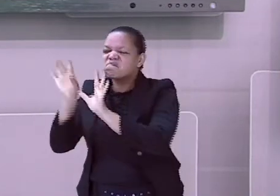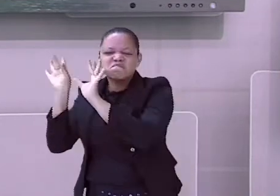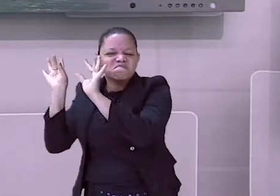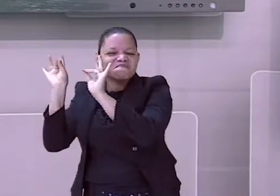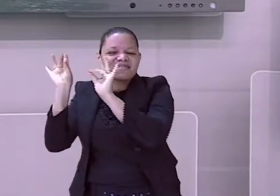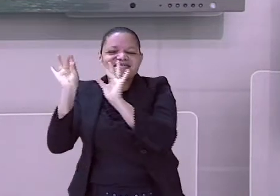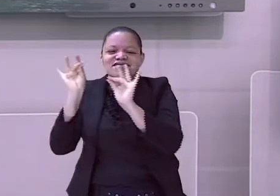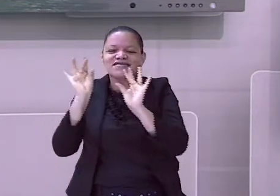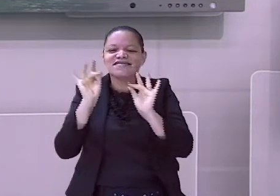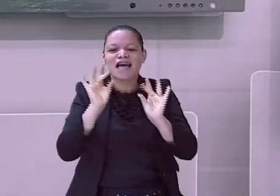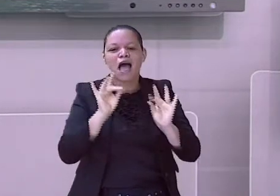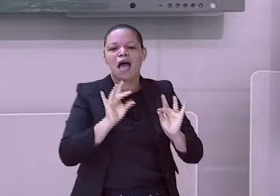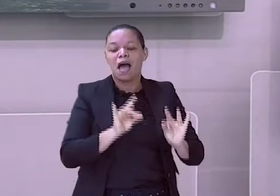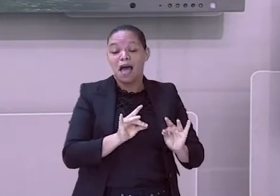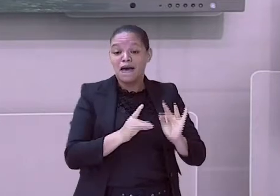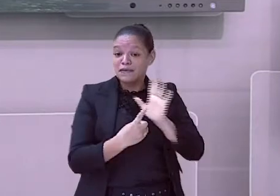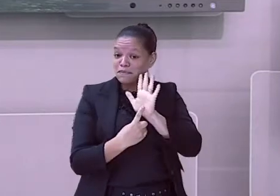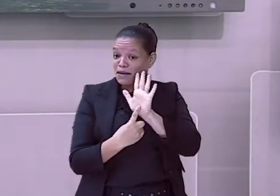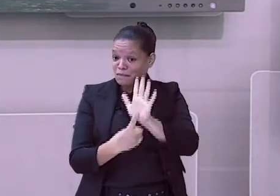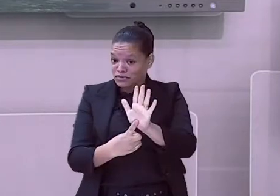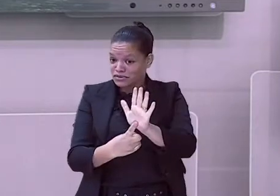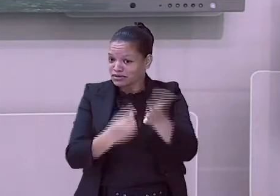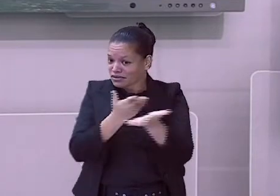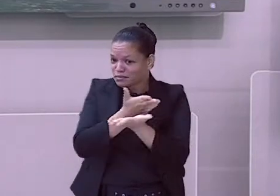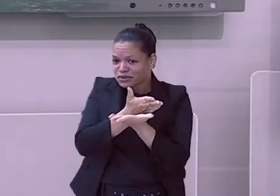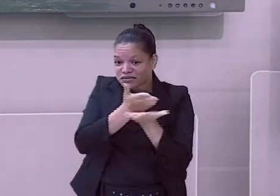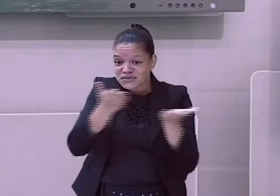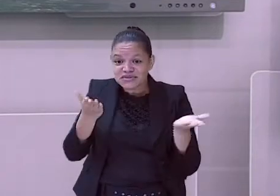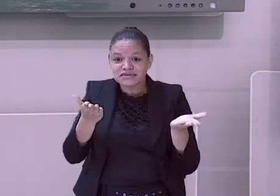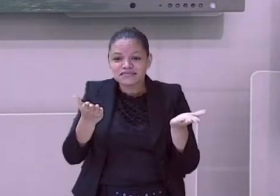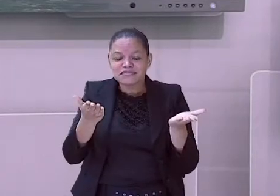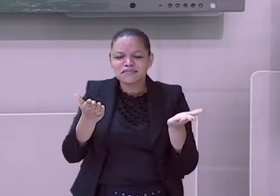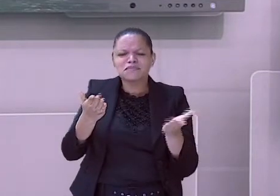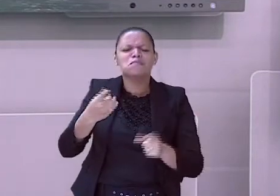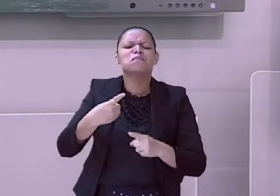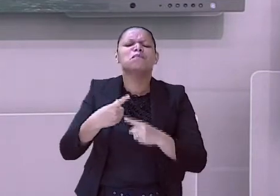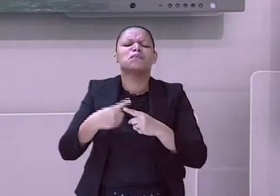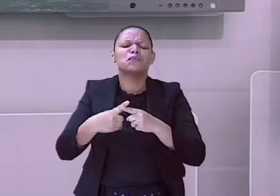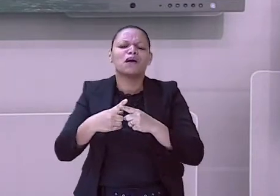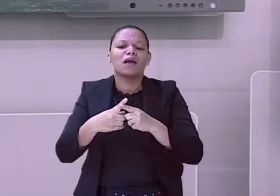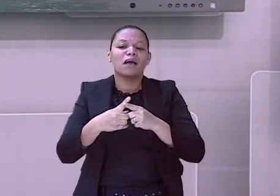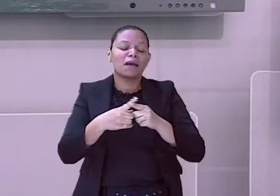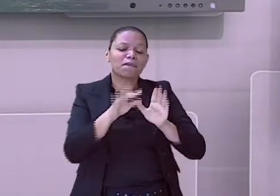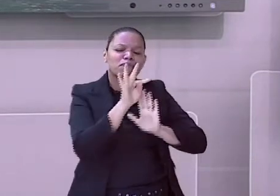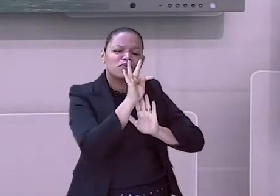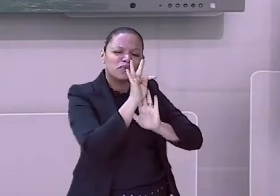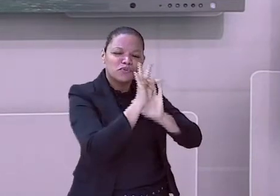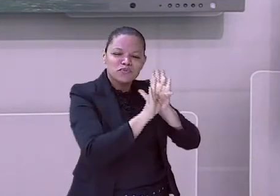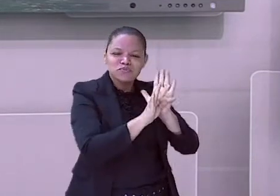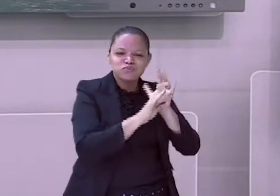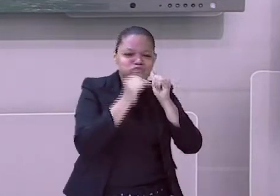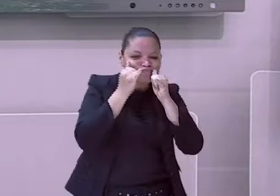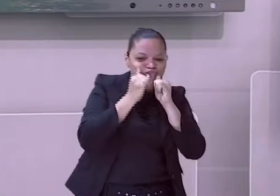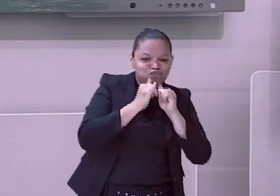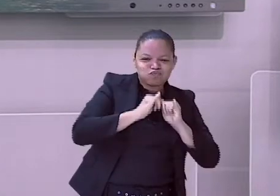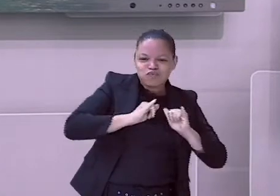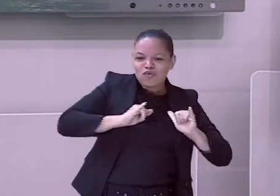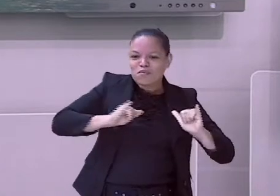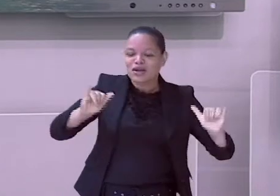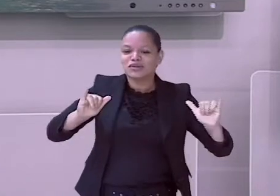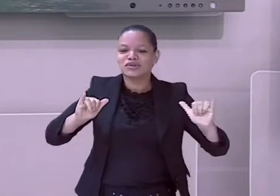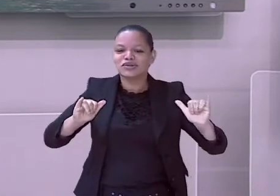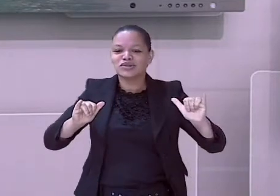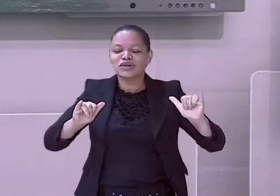como base, porque o texto informativo, ele não deixa nenhuma margem de